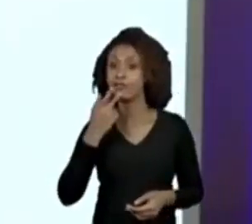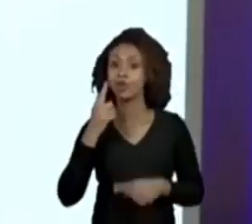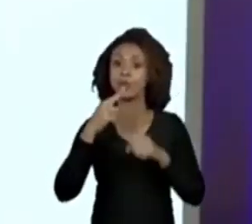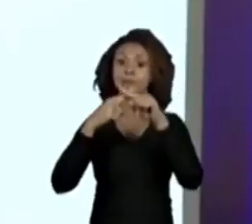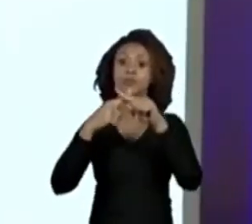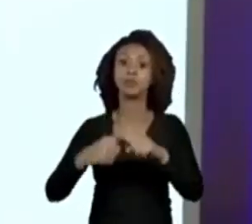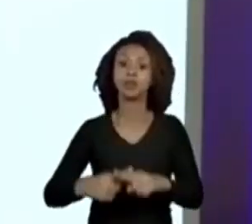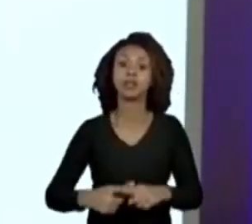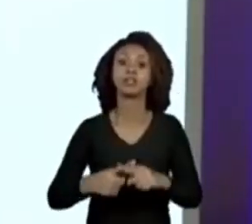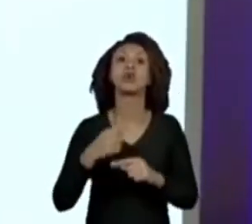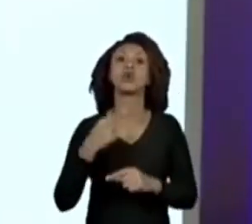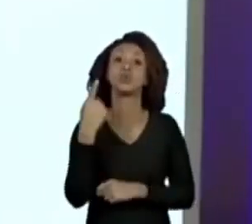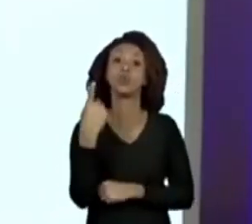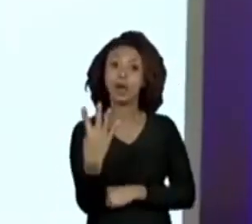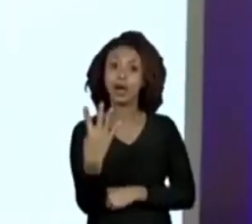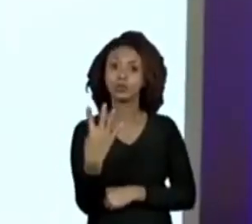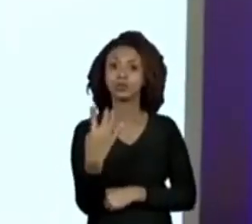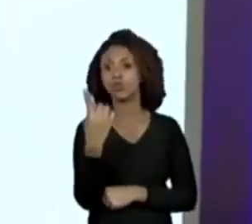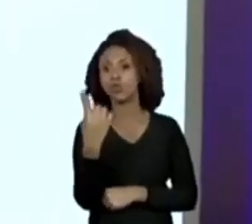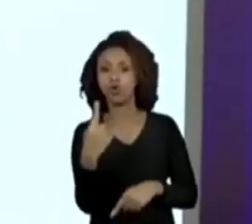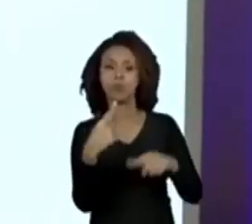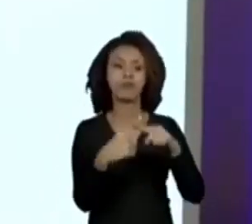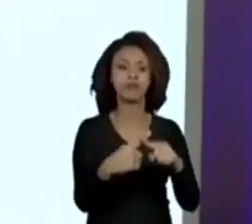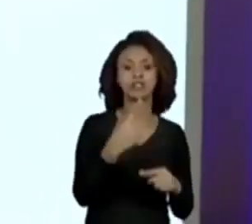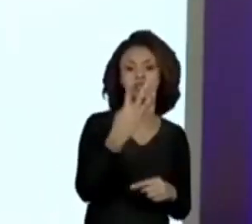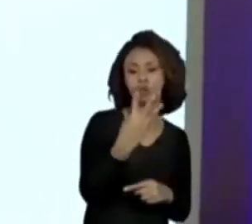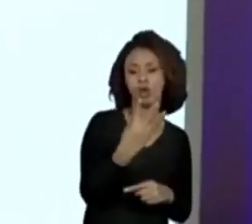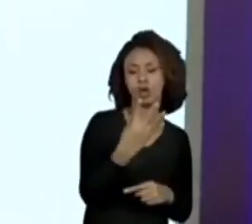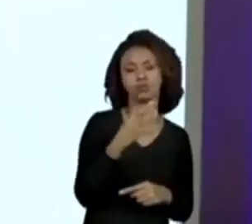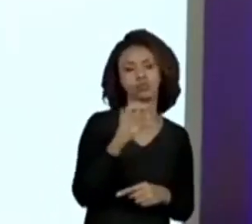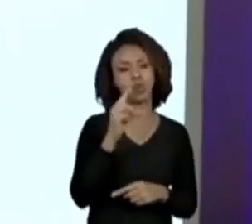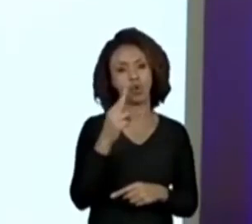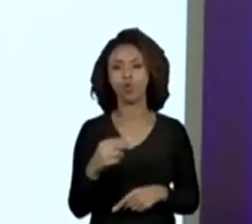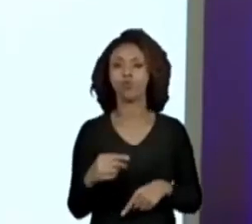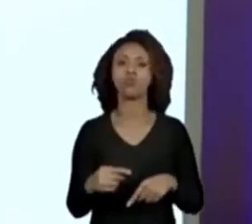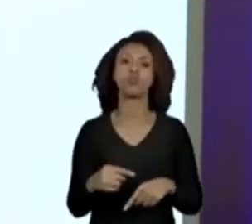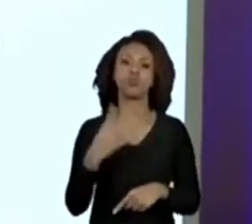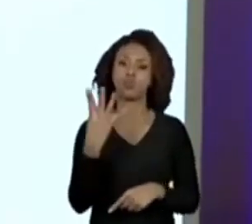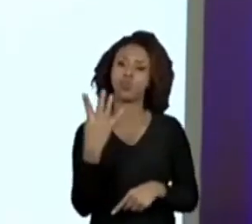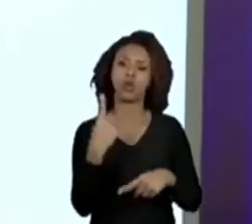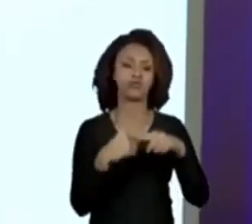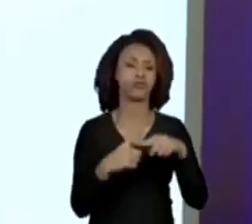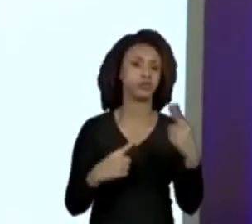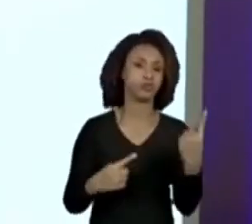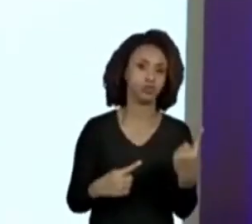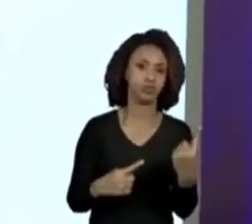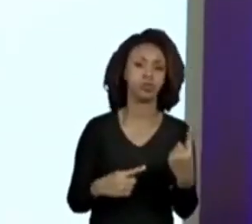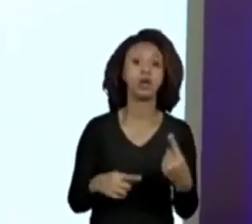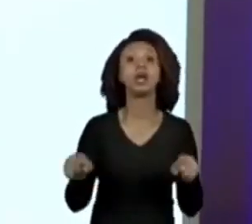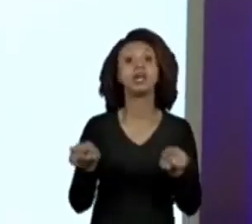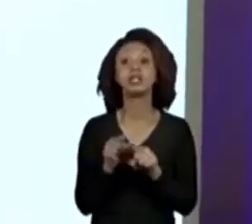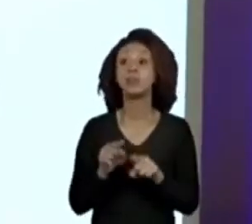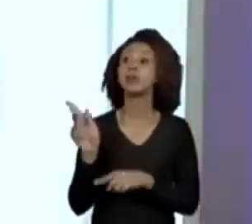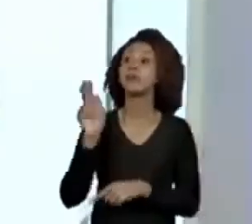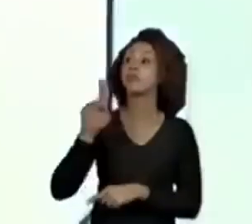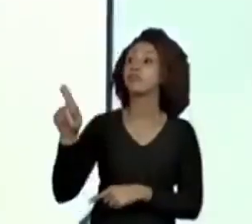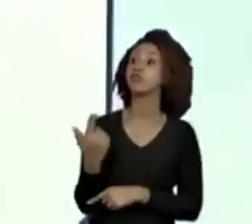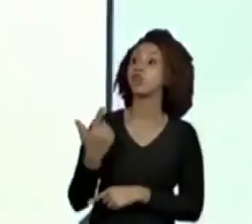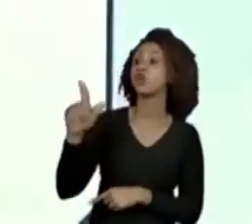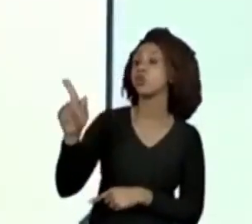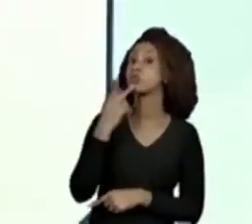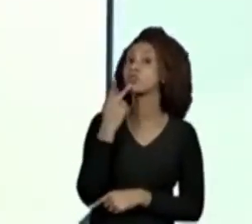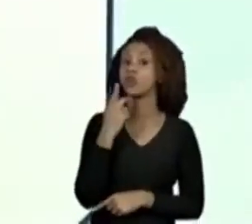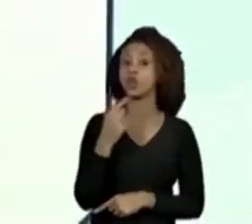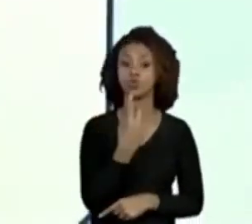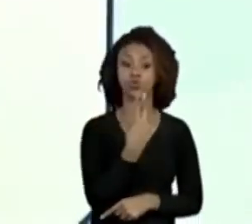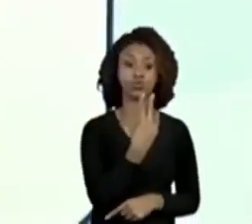multiplicação, 4, 1 vezes 4, 4 vezes 1... E outra pessoa também disse 2 vezes 2. Isso. Então, olha